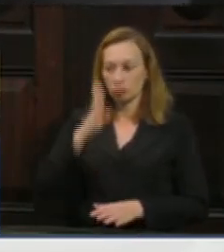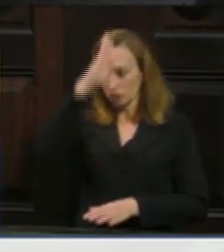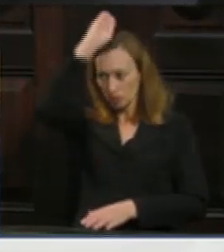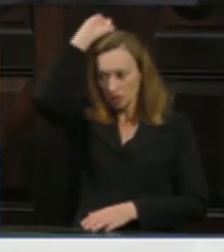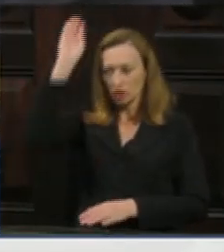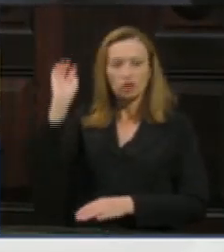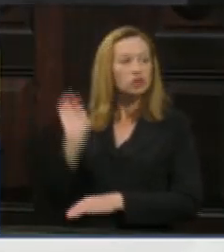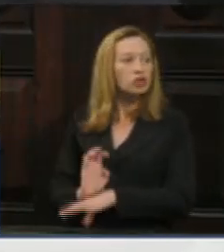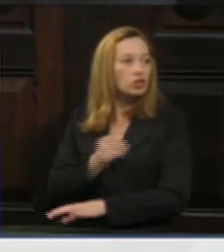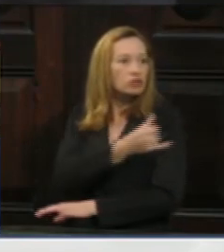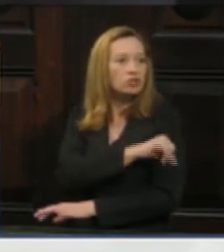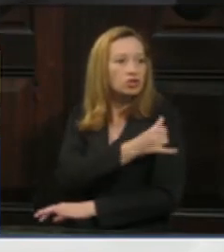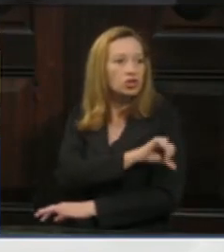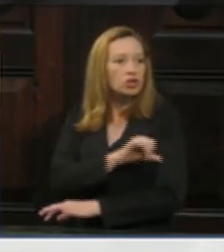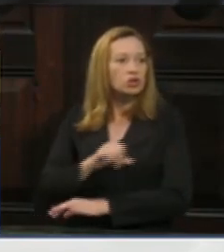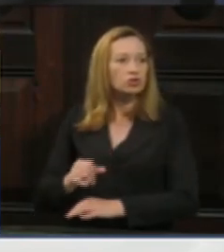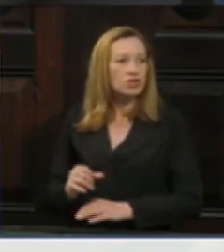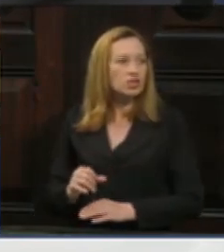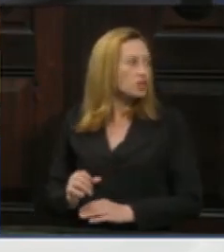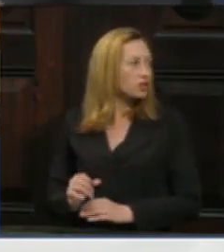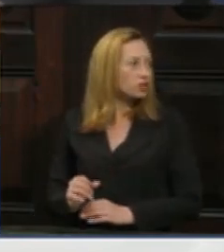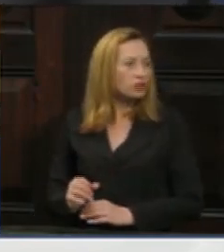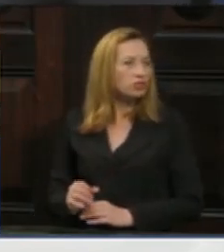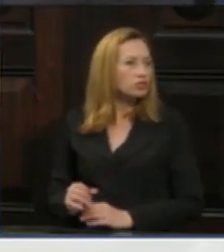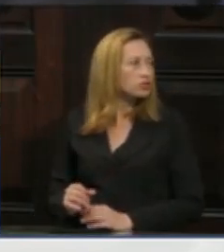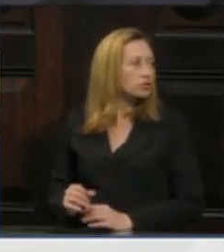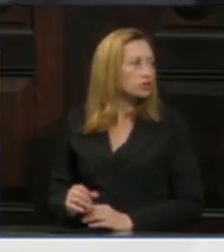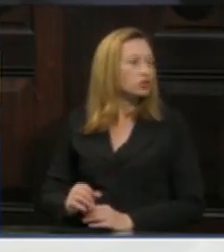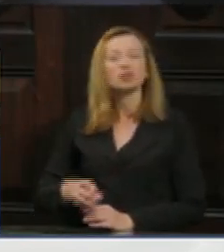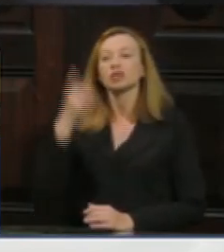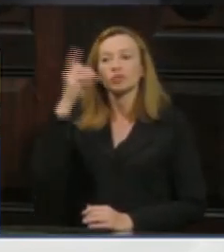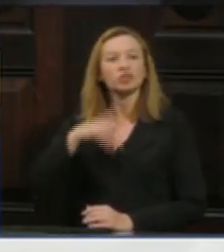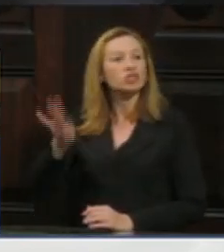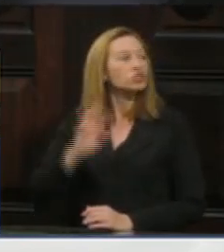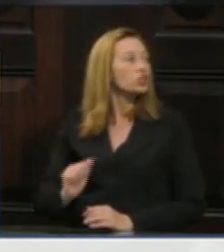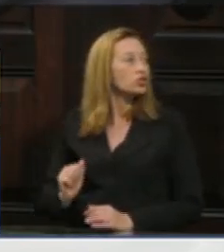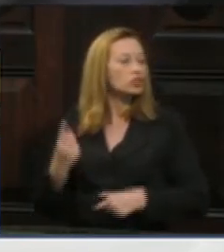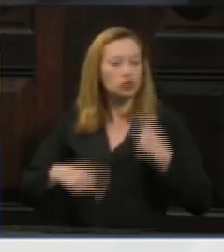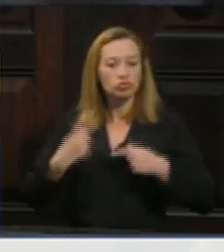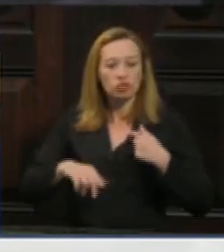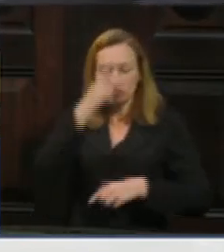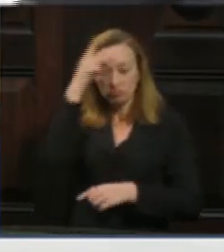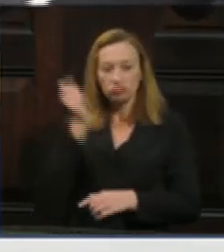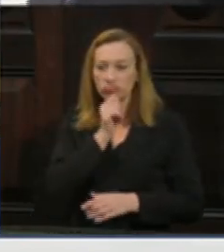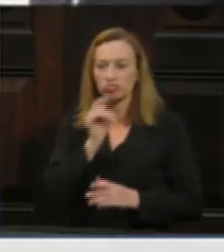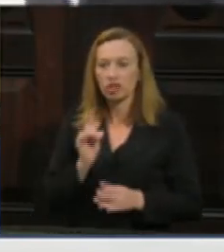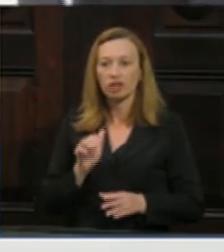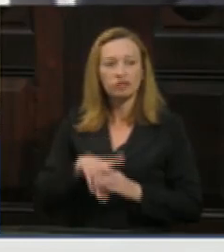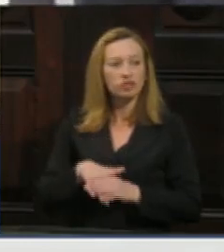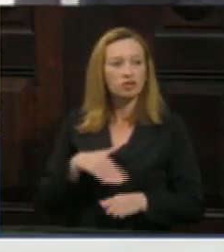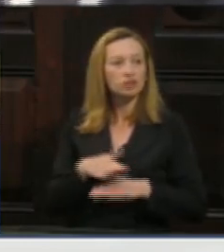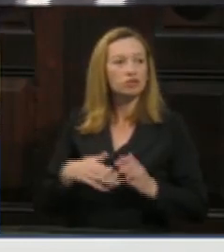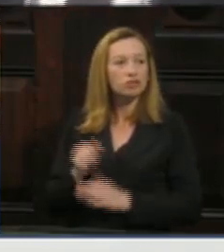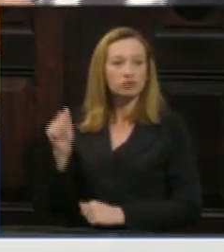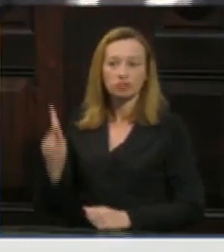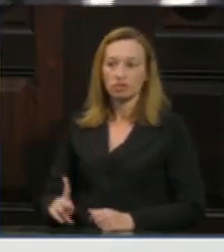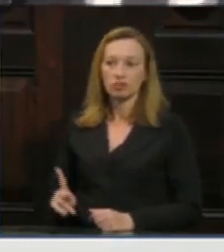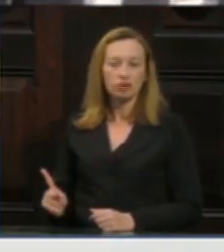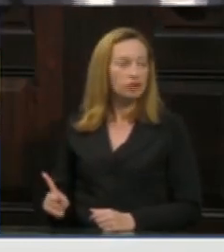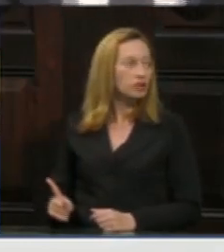comissões, a gente... ver se as comissões incorporam, que a gente possa aperfeiçoar e contribuir para o projeto do deputado Conde